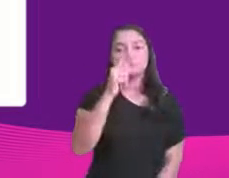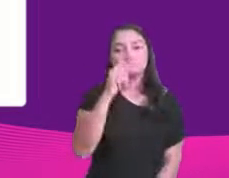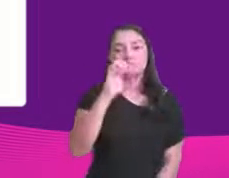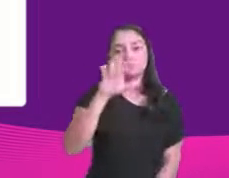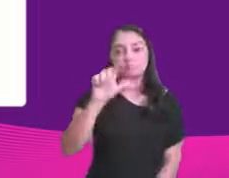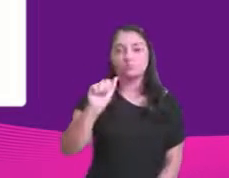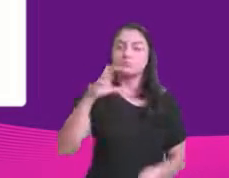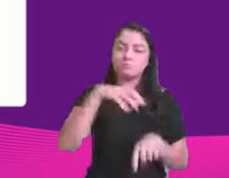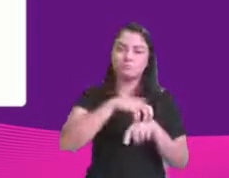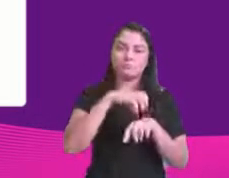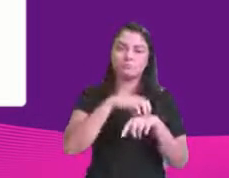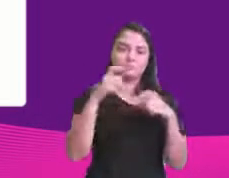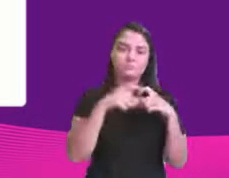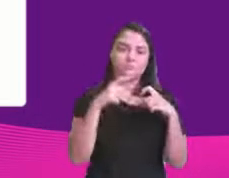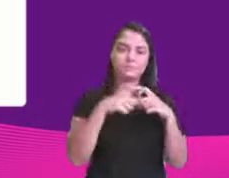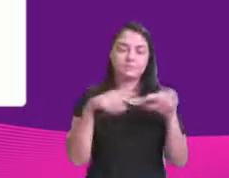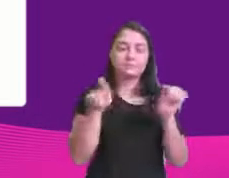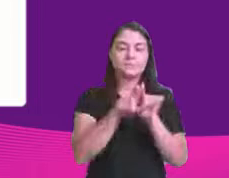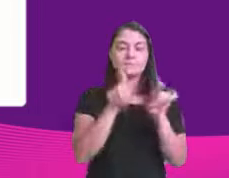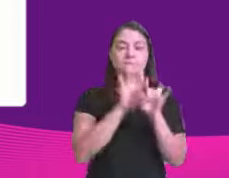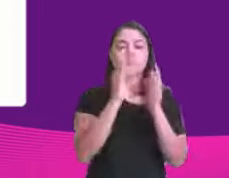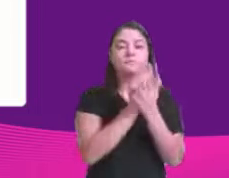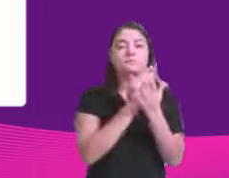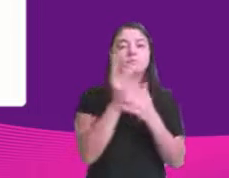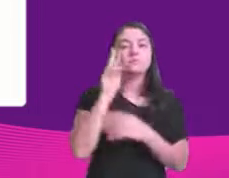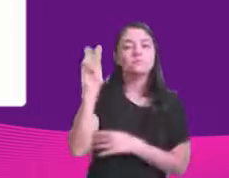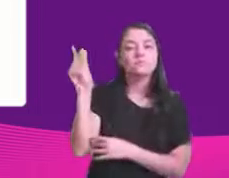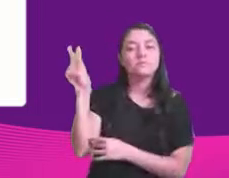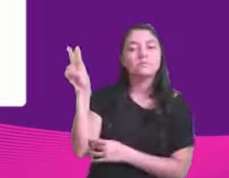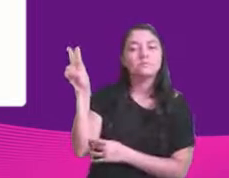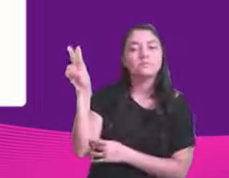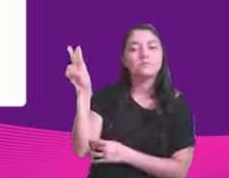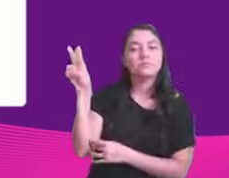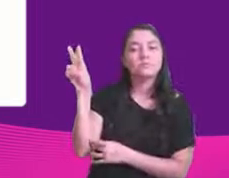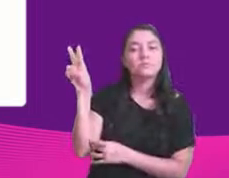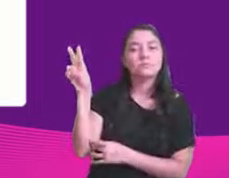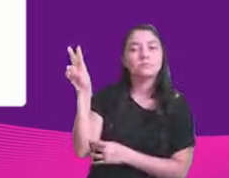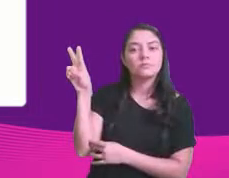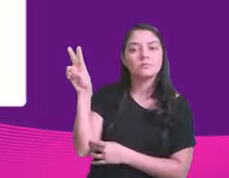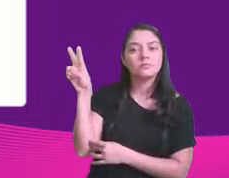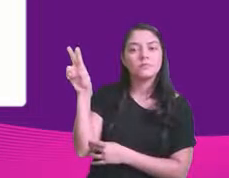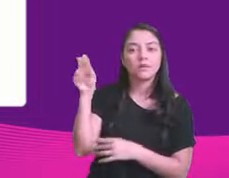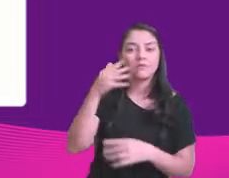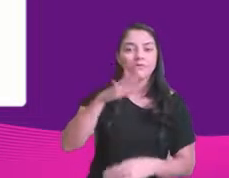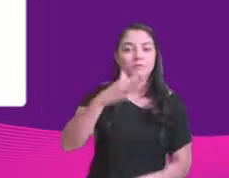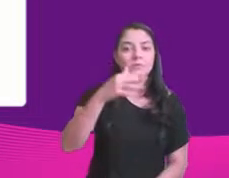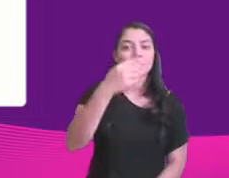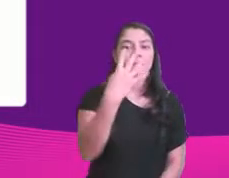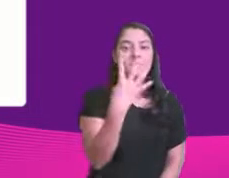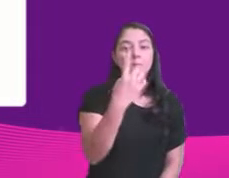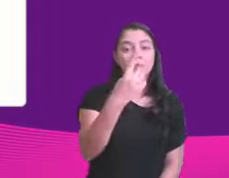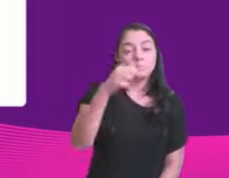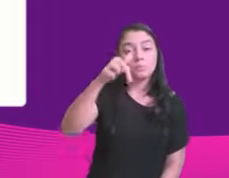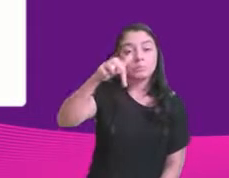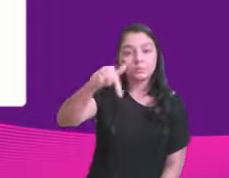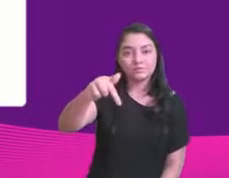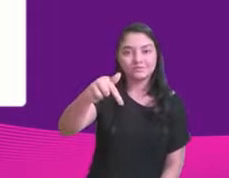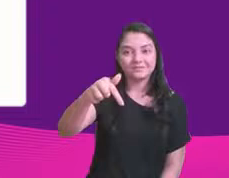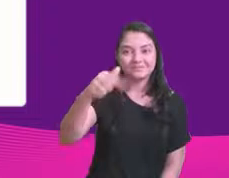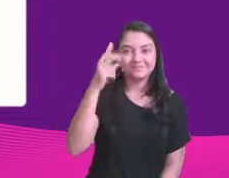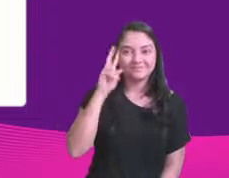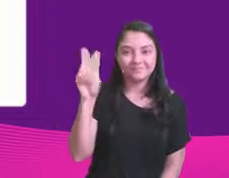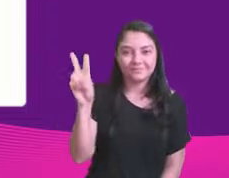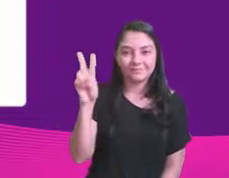tá? Esses são alguns parâmetros que a gente vê. Então a temperatura em 41,7 de saída, então quer dizer, aquele inflow de